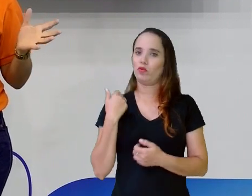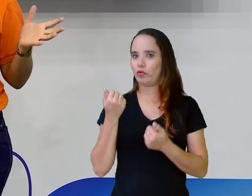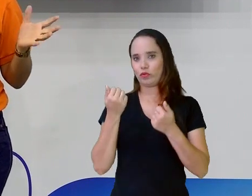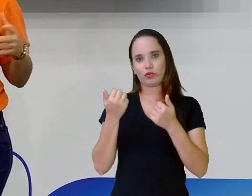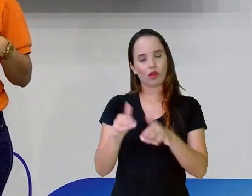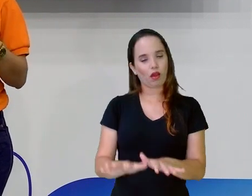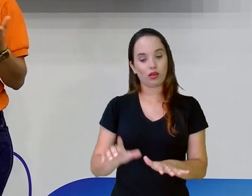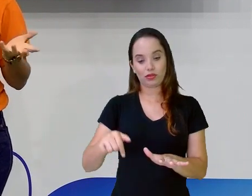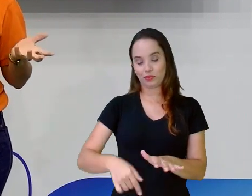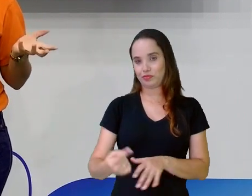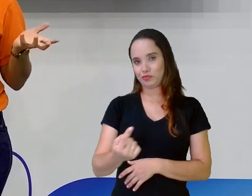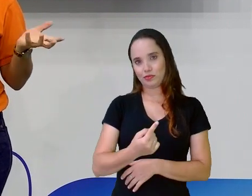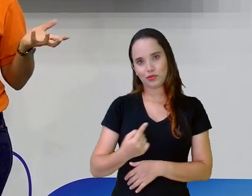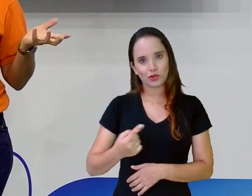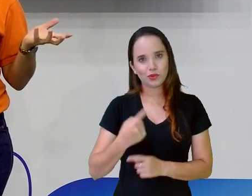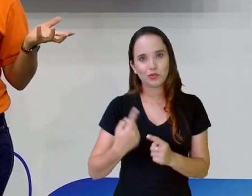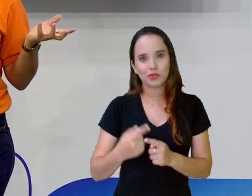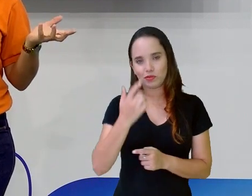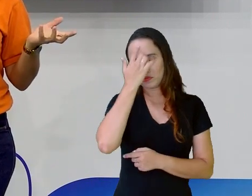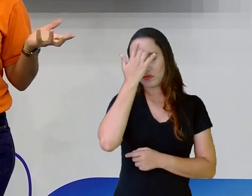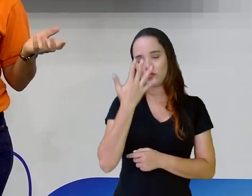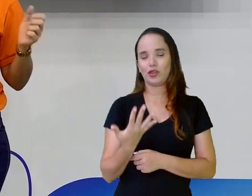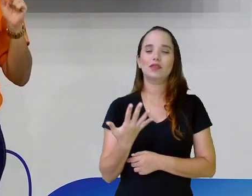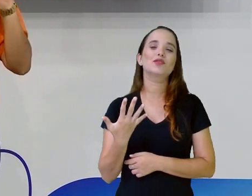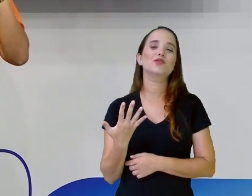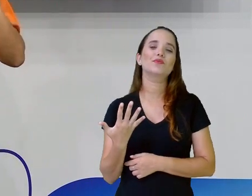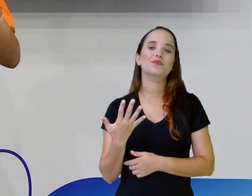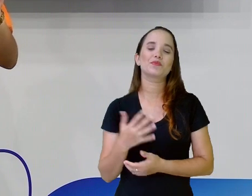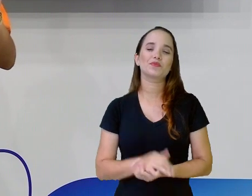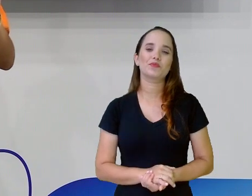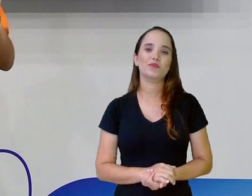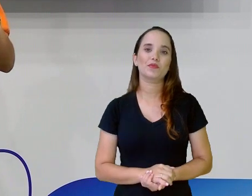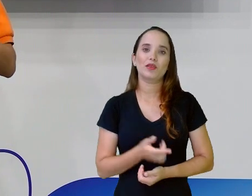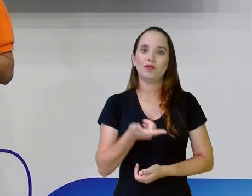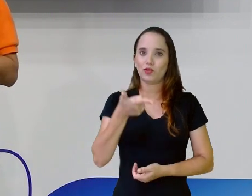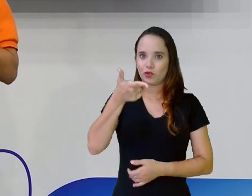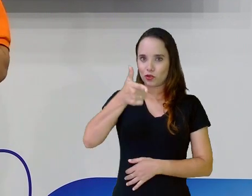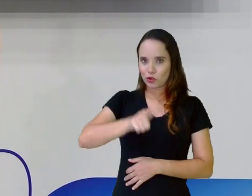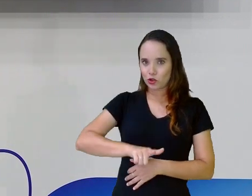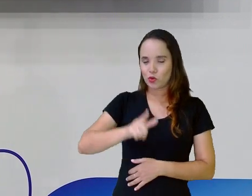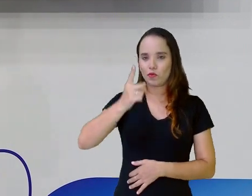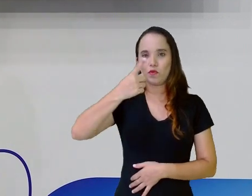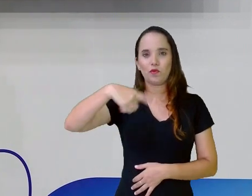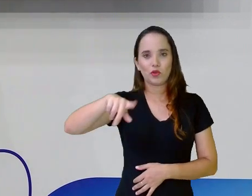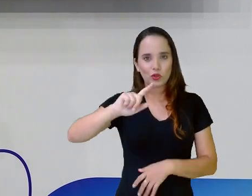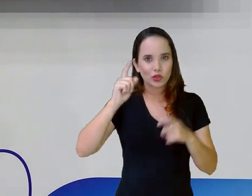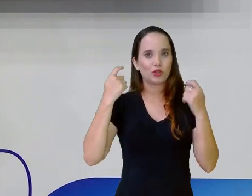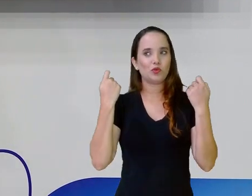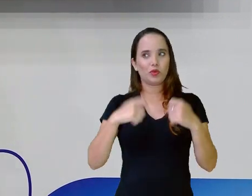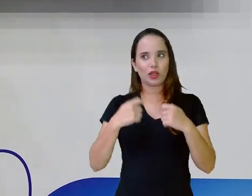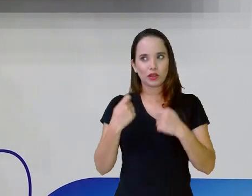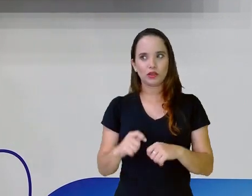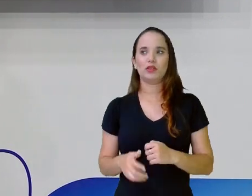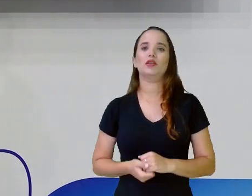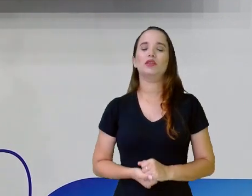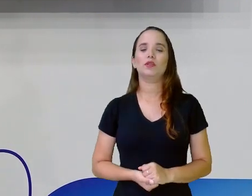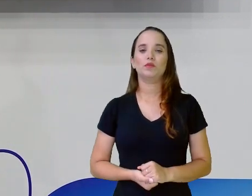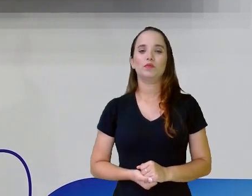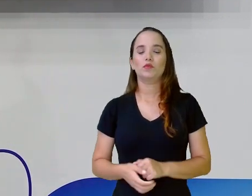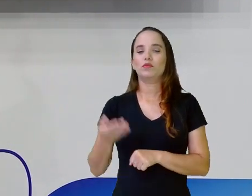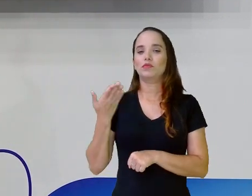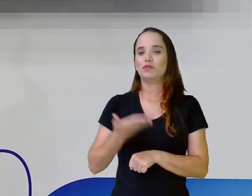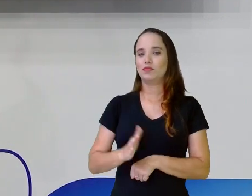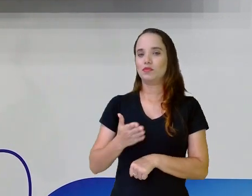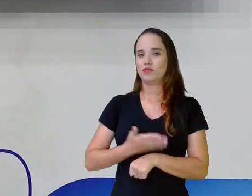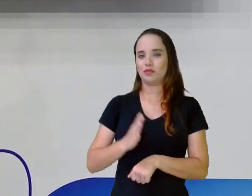deixarão de responder, até porque é muito fácil, né, minha gente? Repito, vocês precisam